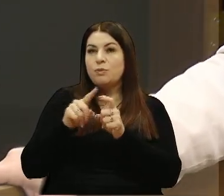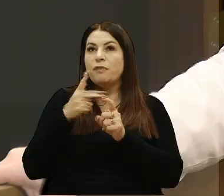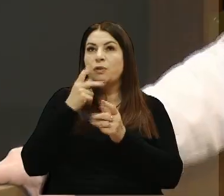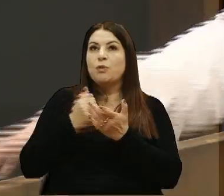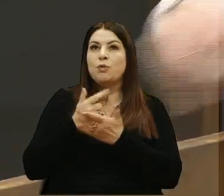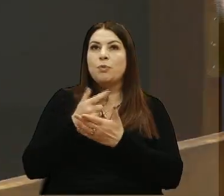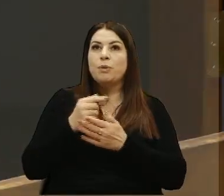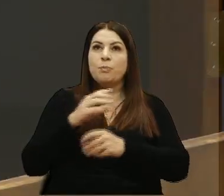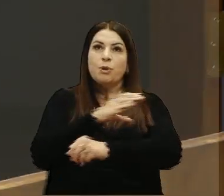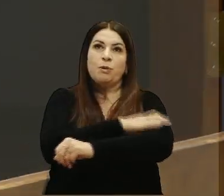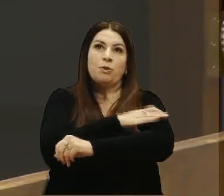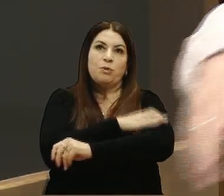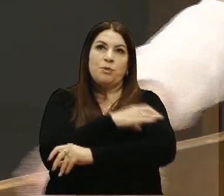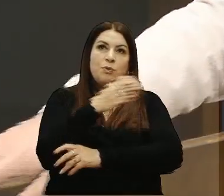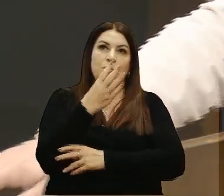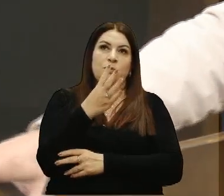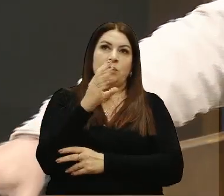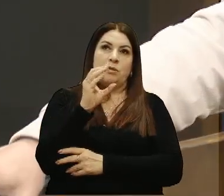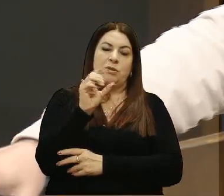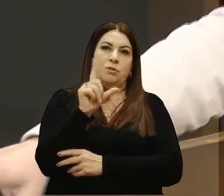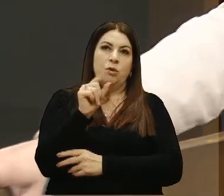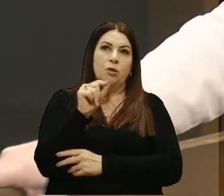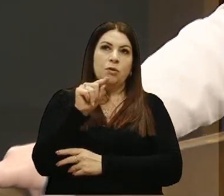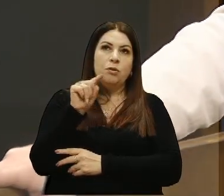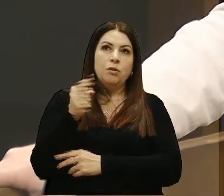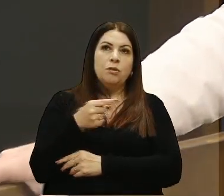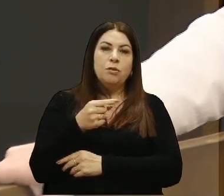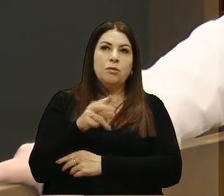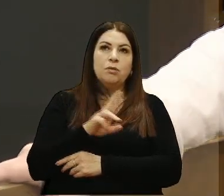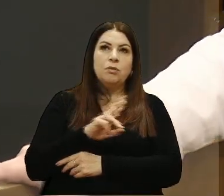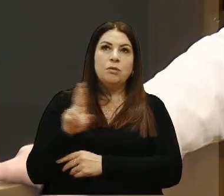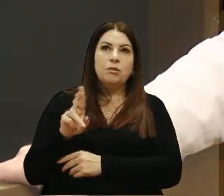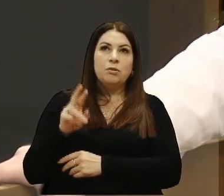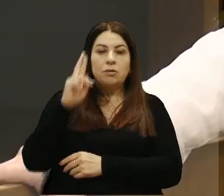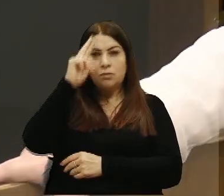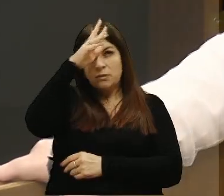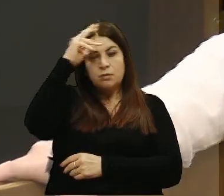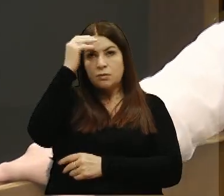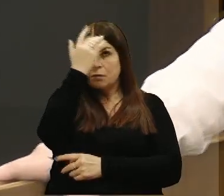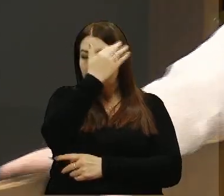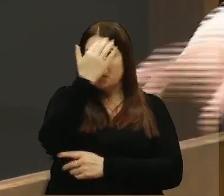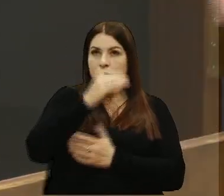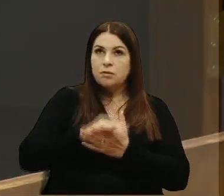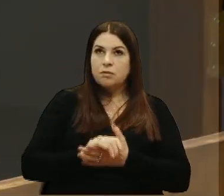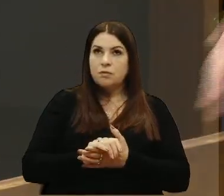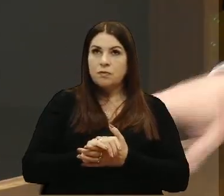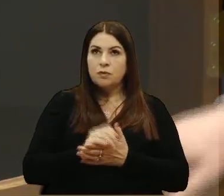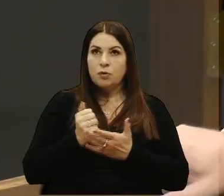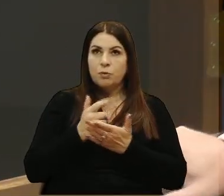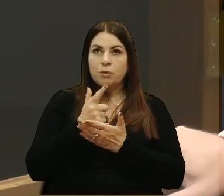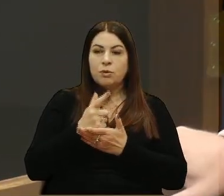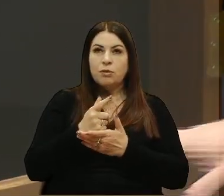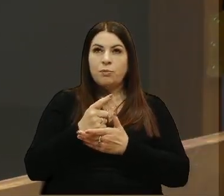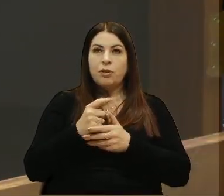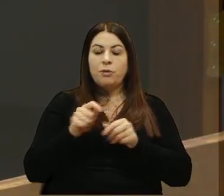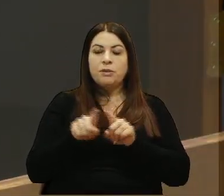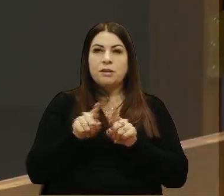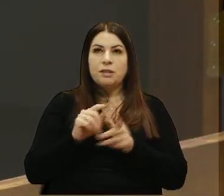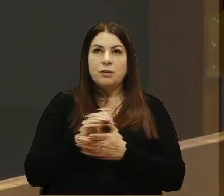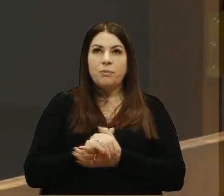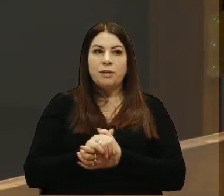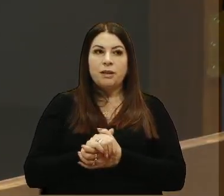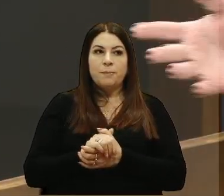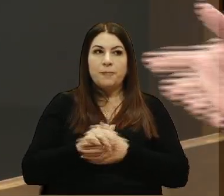de uma caminhonete de R$410 mil pelo prefeito Adiló. Se essa caminhonete fosse comprada pelo Tribunal de Justiça do Estado do Rio Grande do Sul, antes